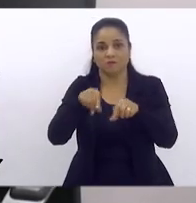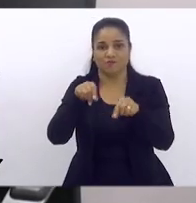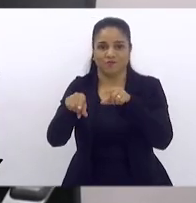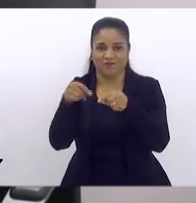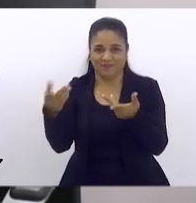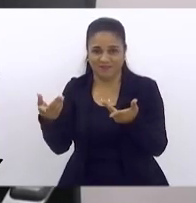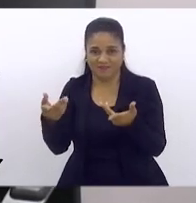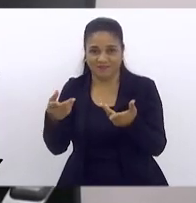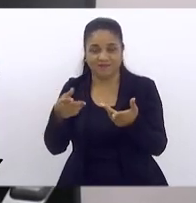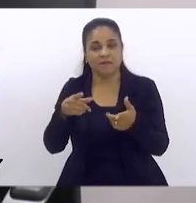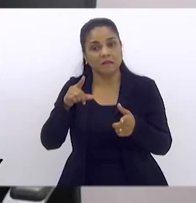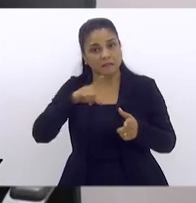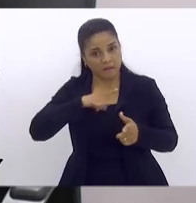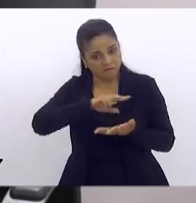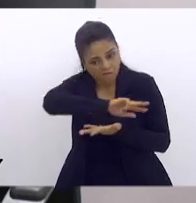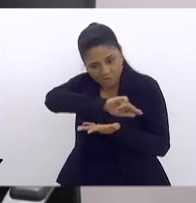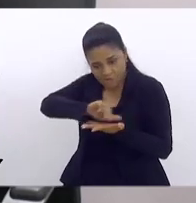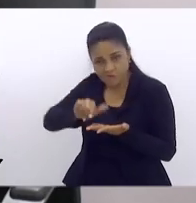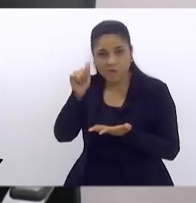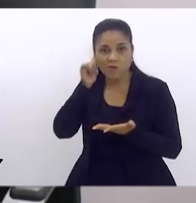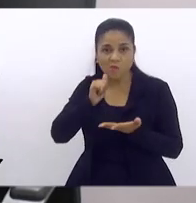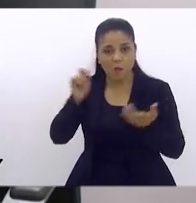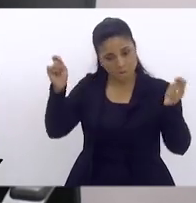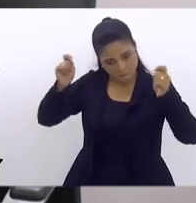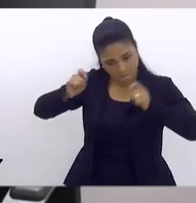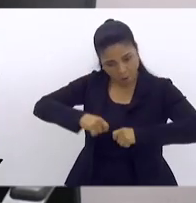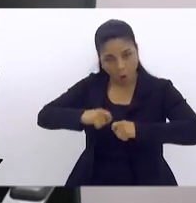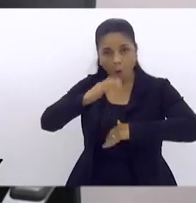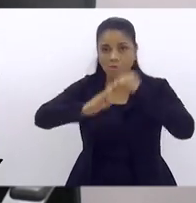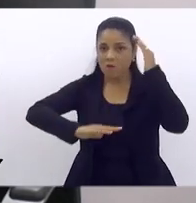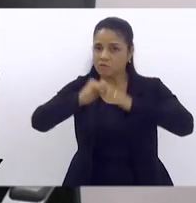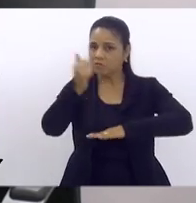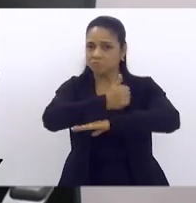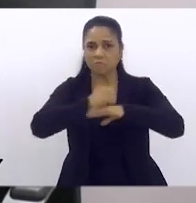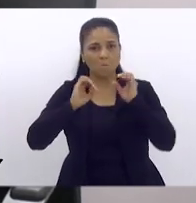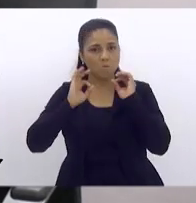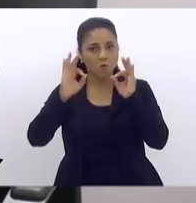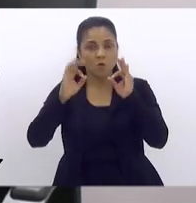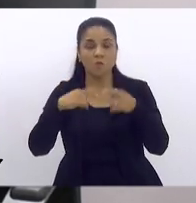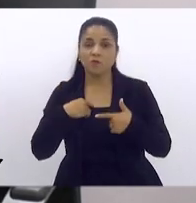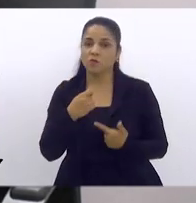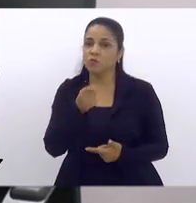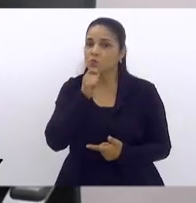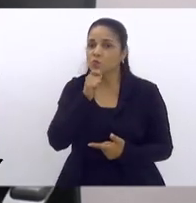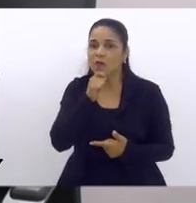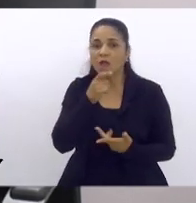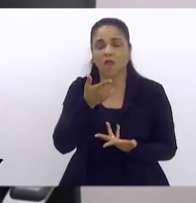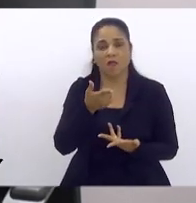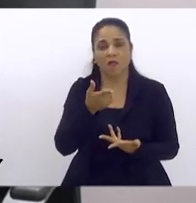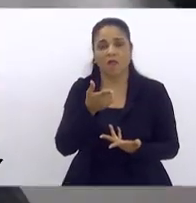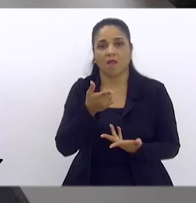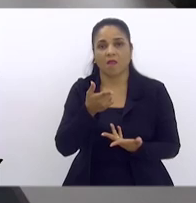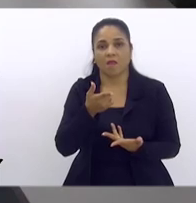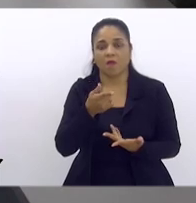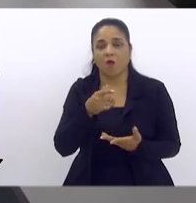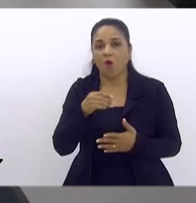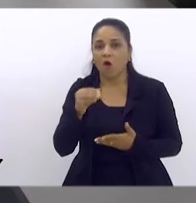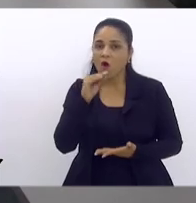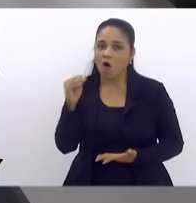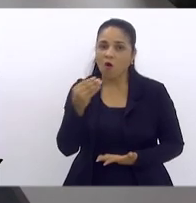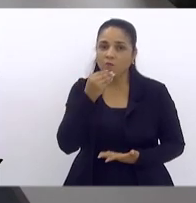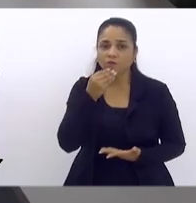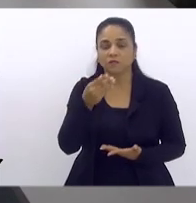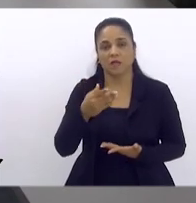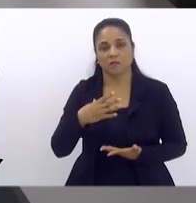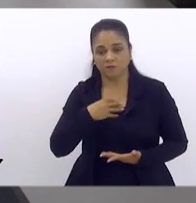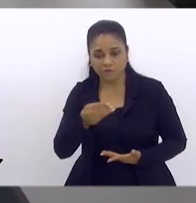eu falei Existem várias mulheres capacitadíssimas mas que não tem uma oportunidade que tem filho pequeno não tem onde deixar não tem com quem ficar o estado não ajuda